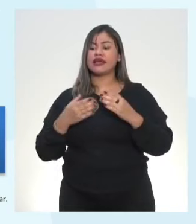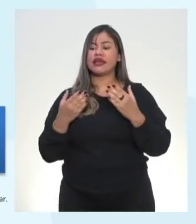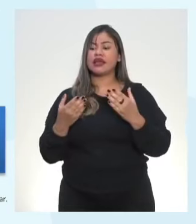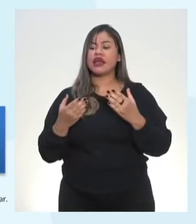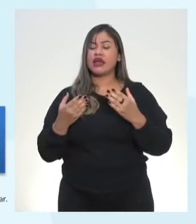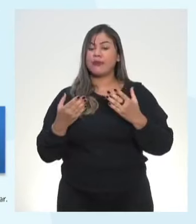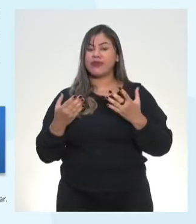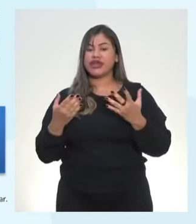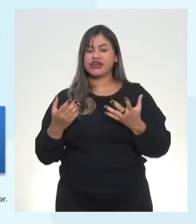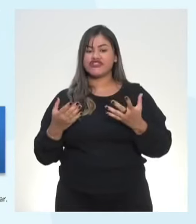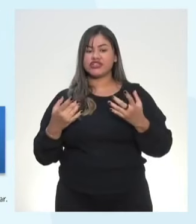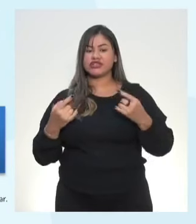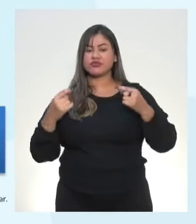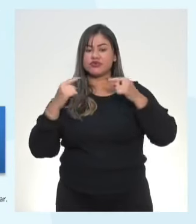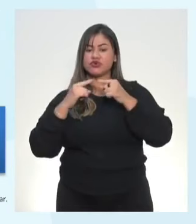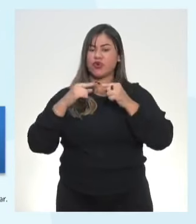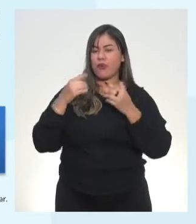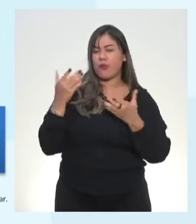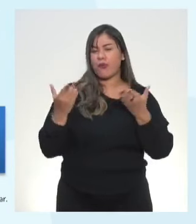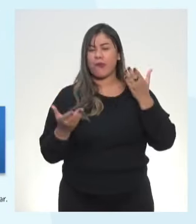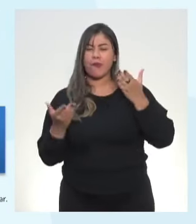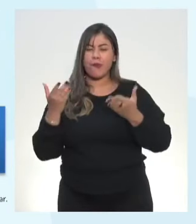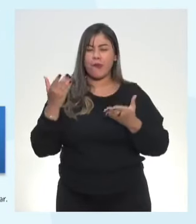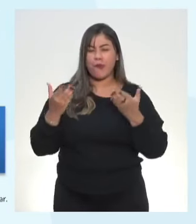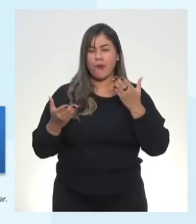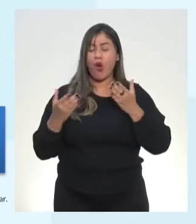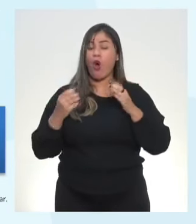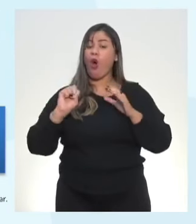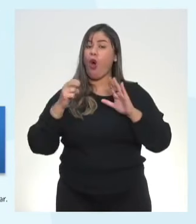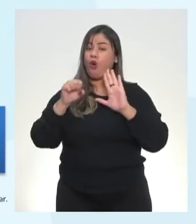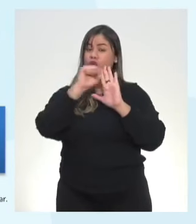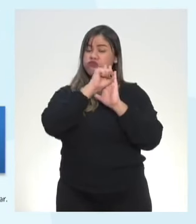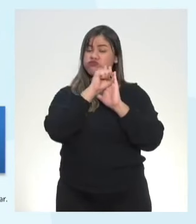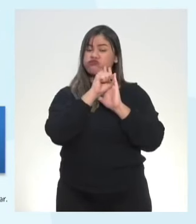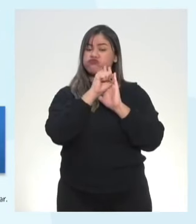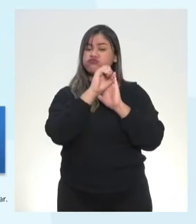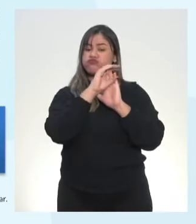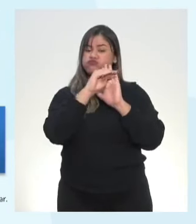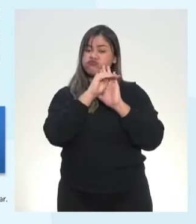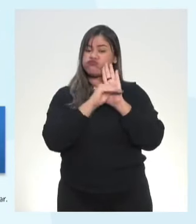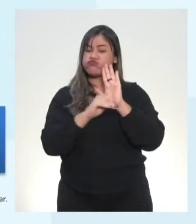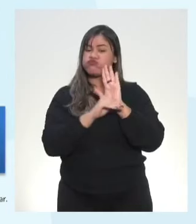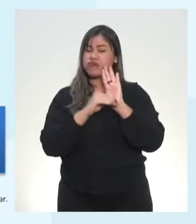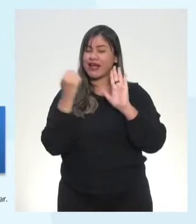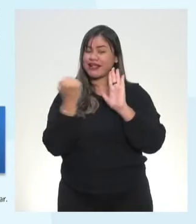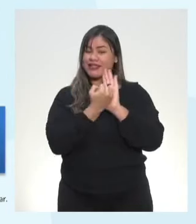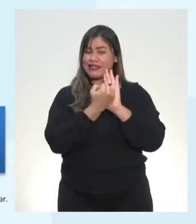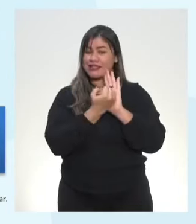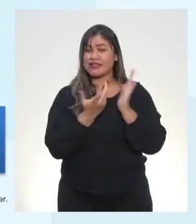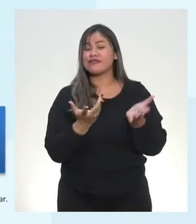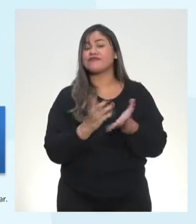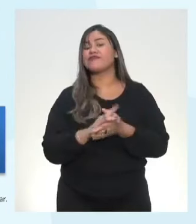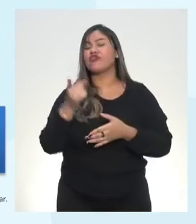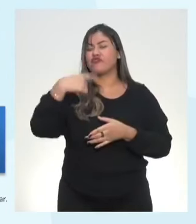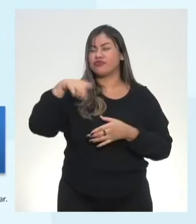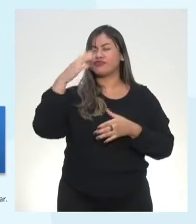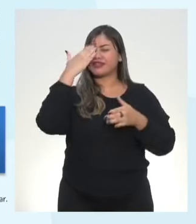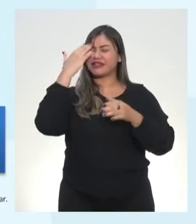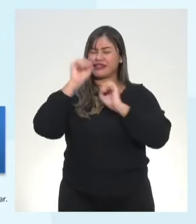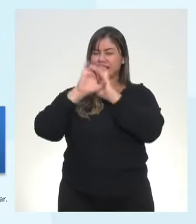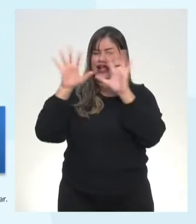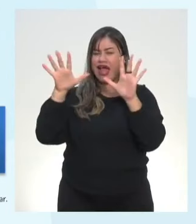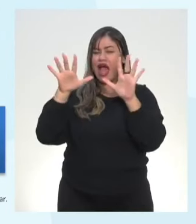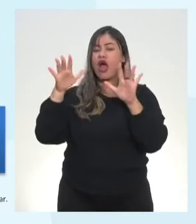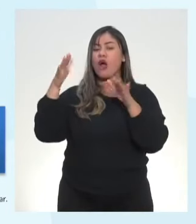sugere moderação ou regulamentação, não é isso? Vamos entender um pouquinho melhor, vamos